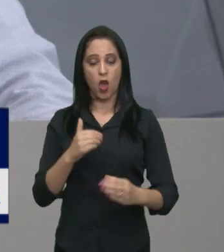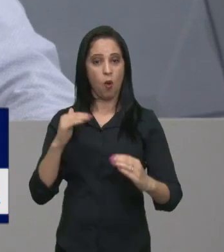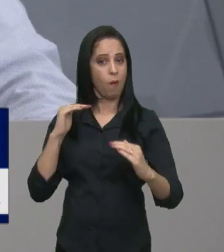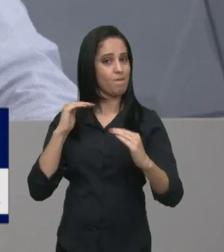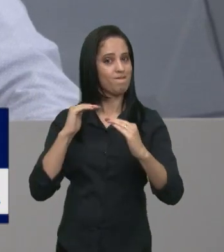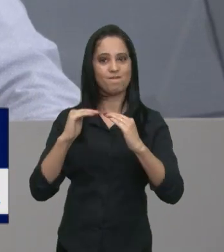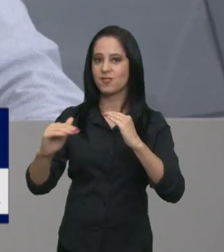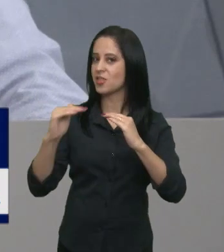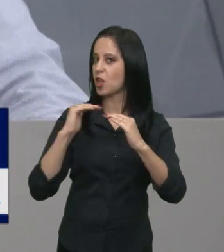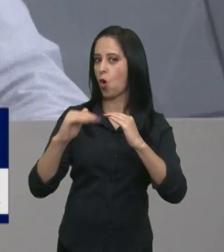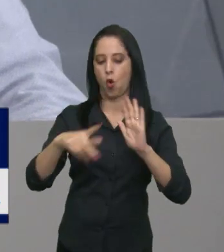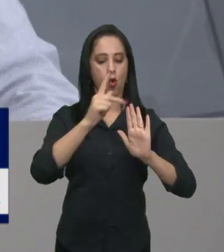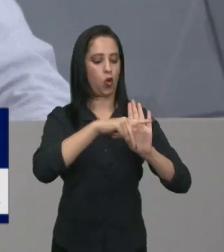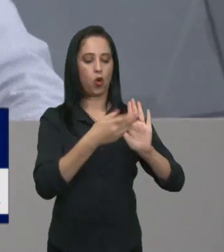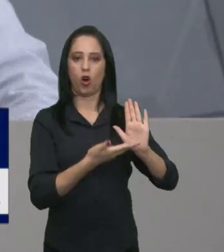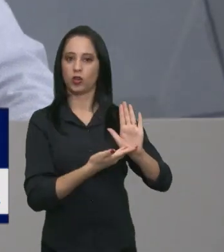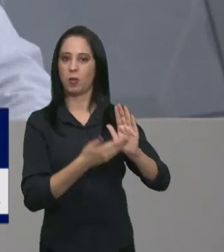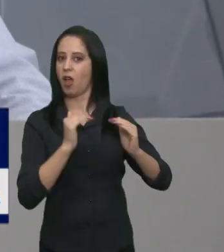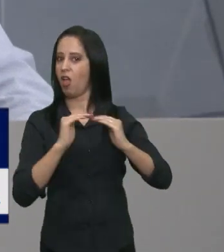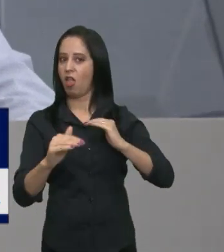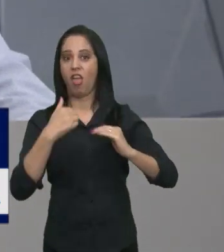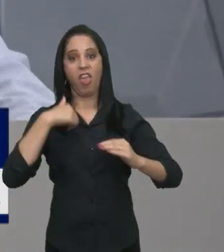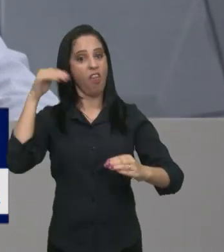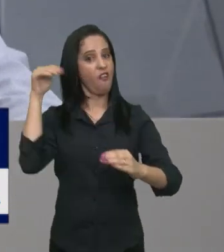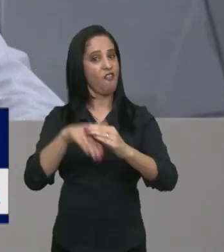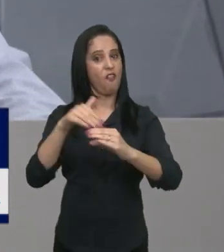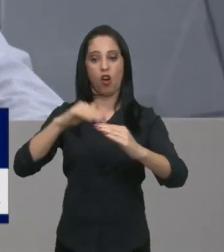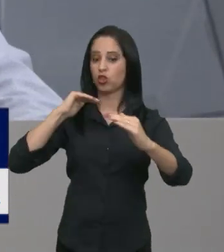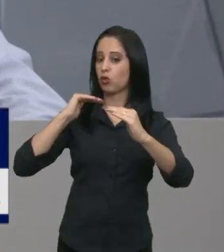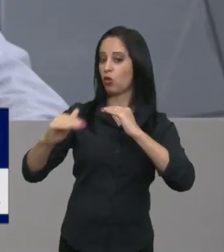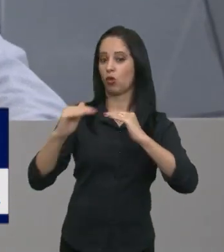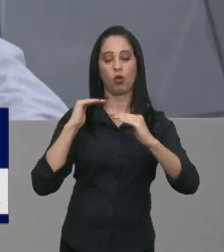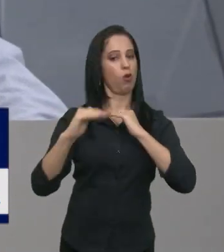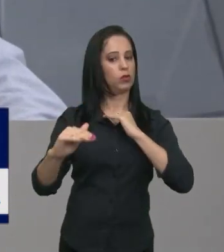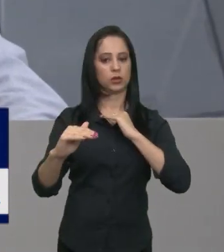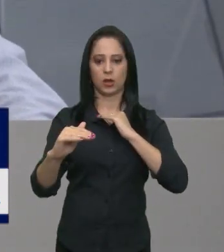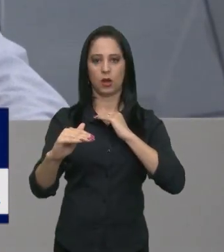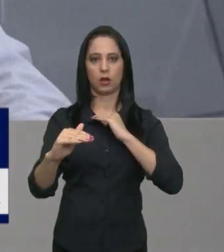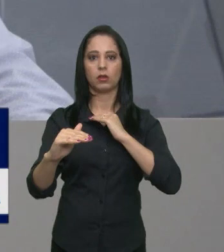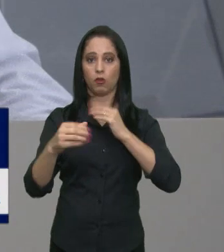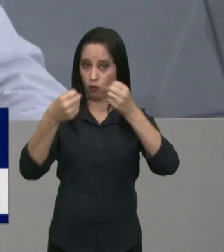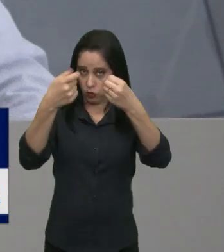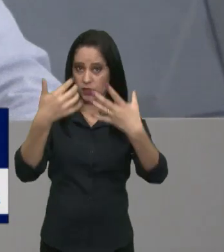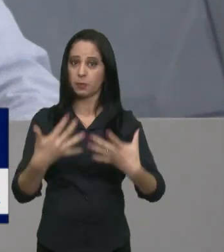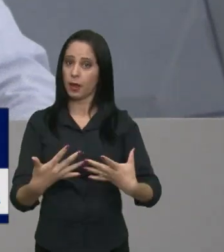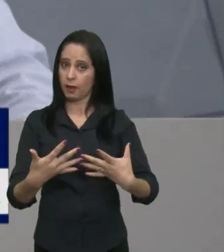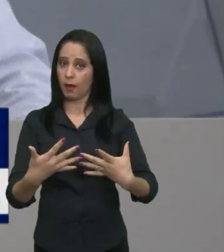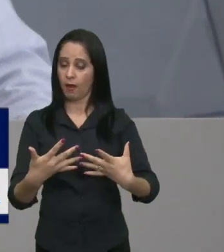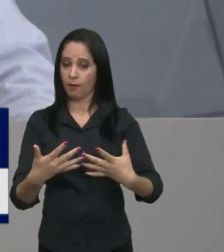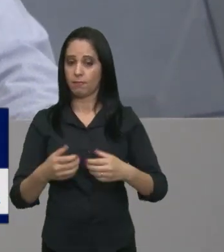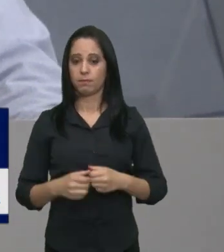contra esse projeto. O meu voto é contrário. Deixar bem explícito aqui.